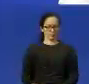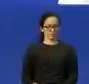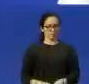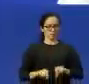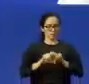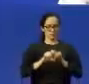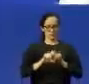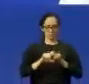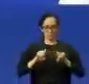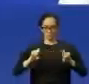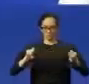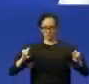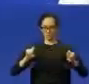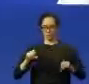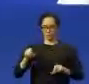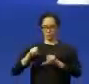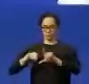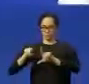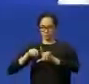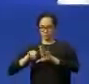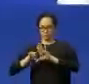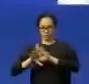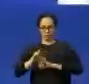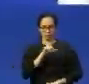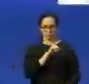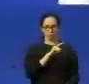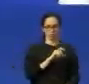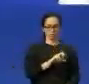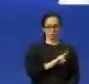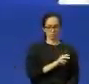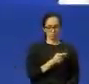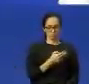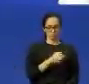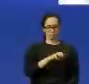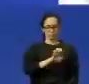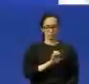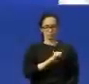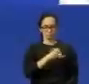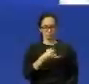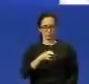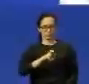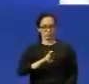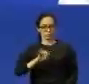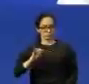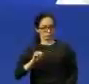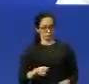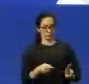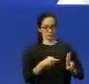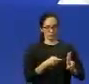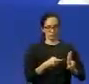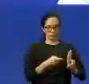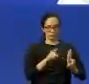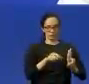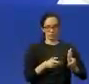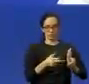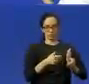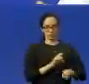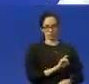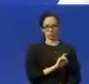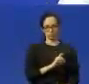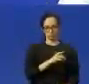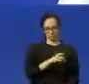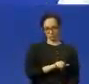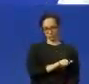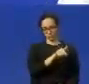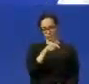equação do gerador elétrico, nós vamos ter que U igual a E menos RI. U é exatamente a mesma DDP a